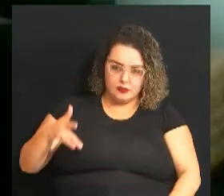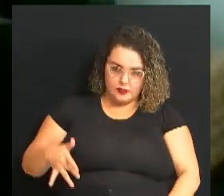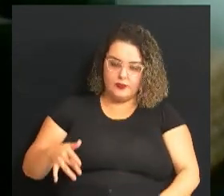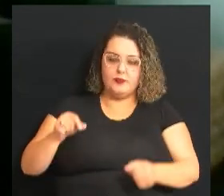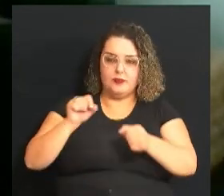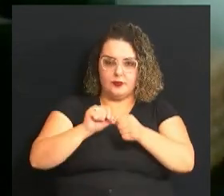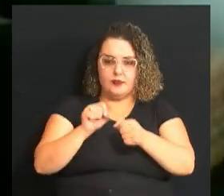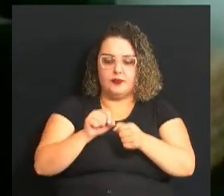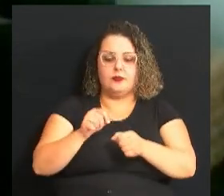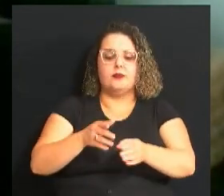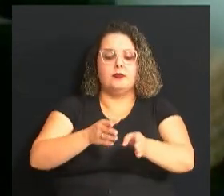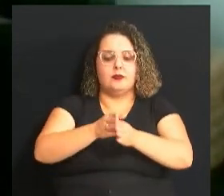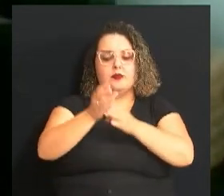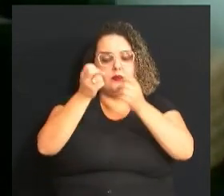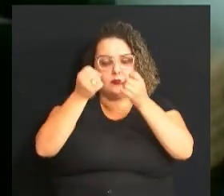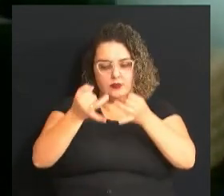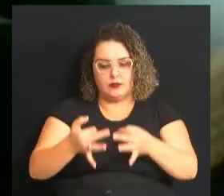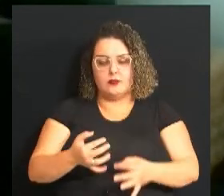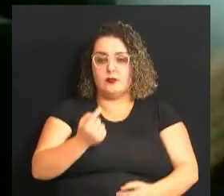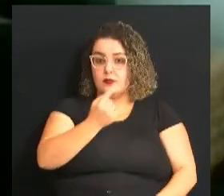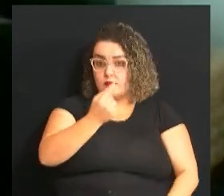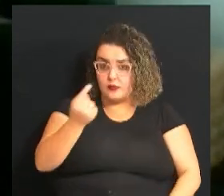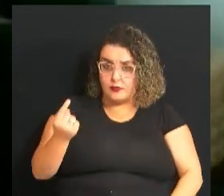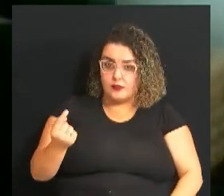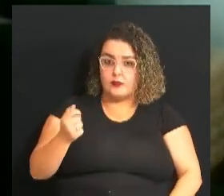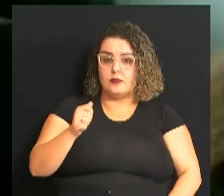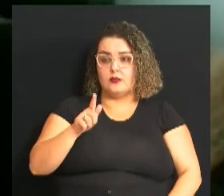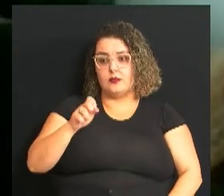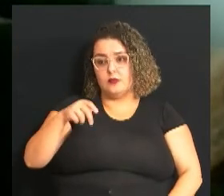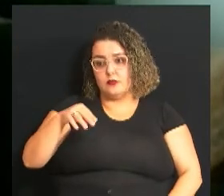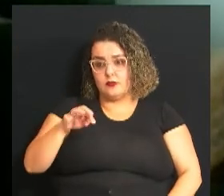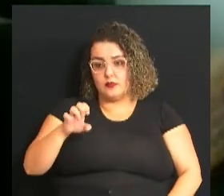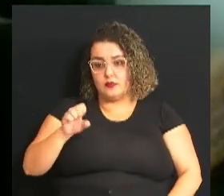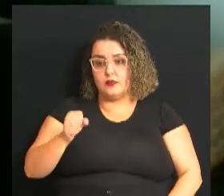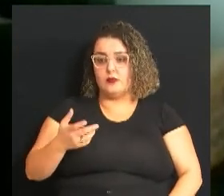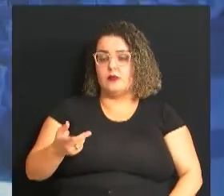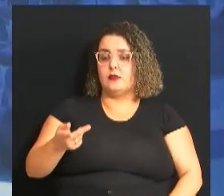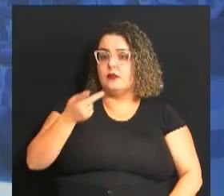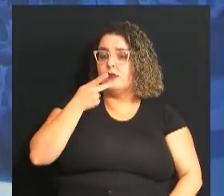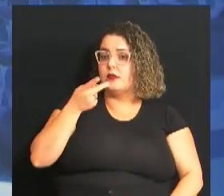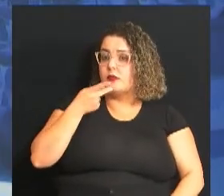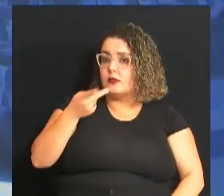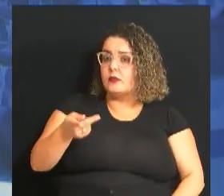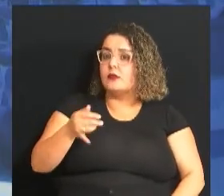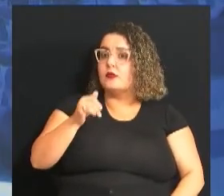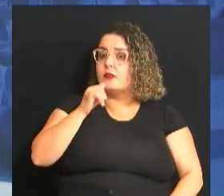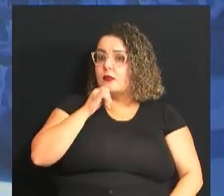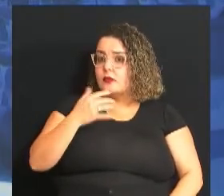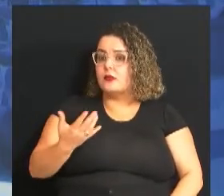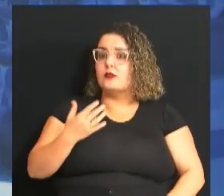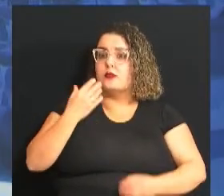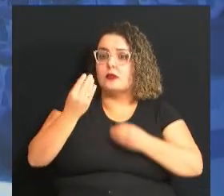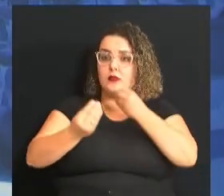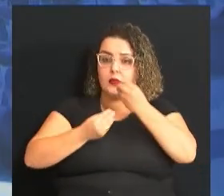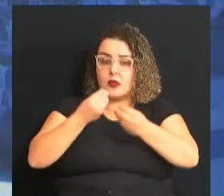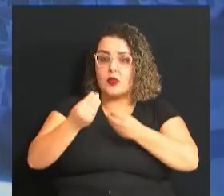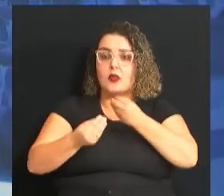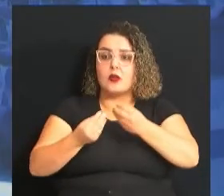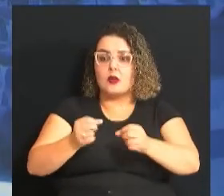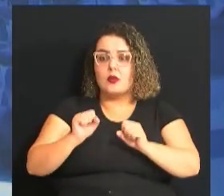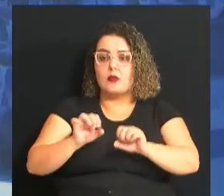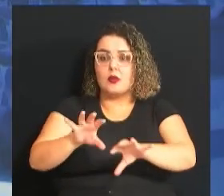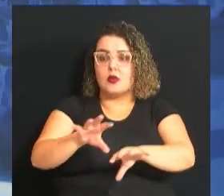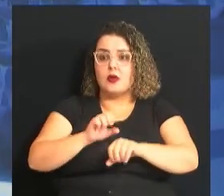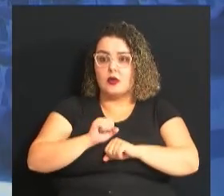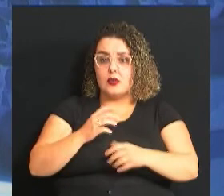orientações devidas para cada um desses agentes. Você deu alguns exemplos aí de como pode pegar a